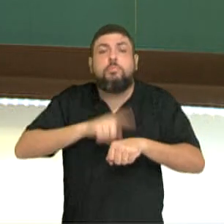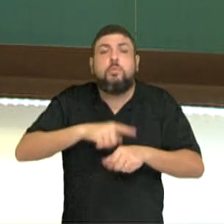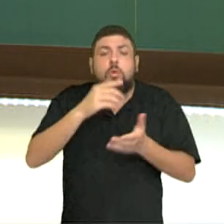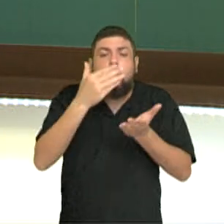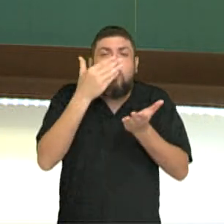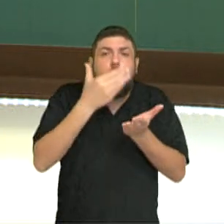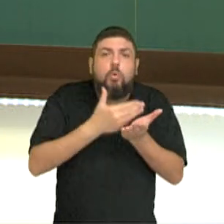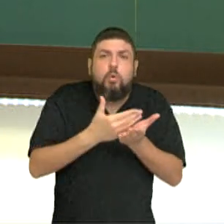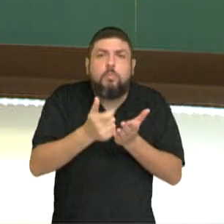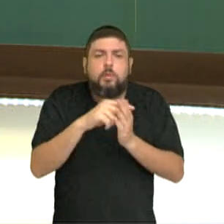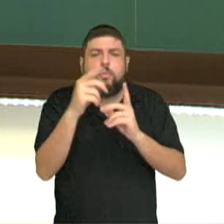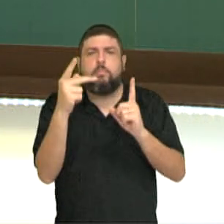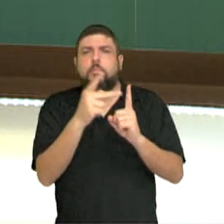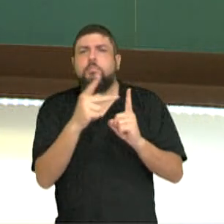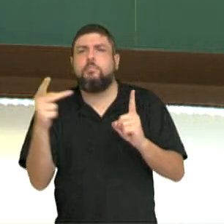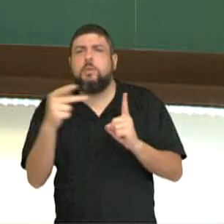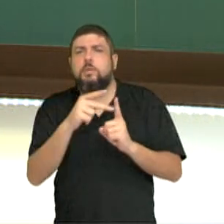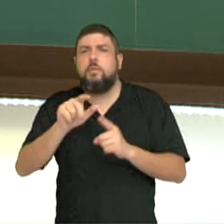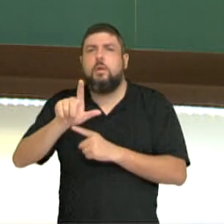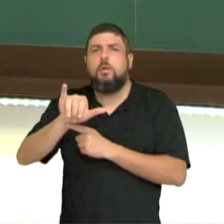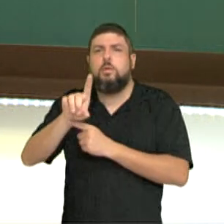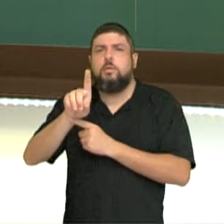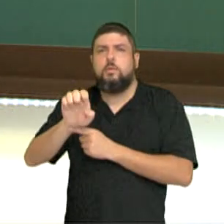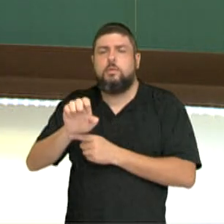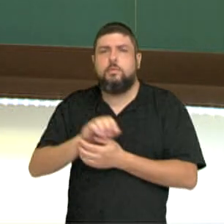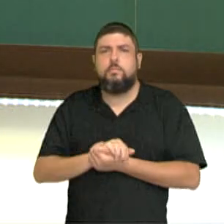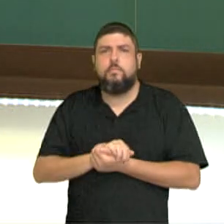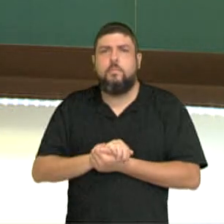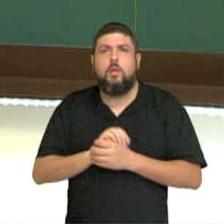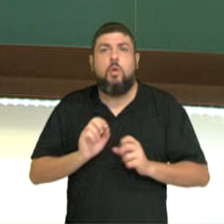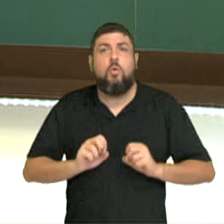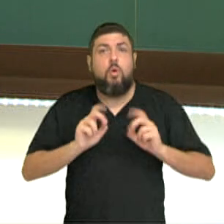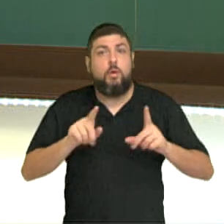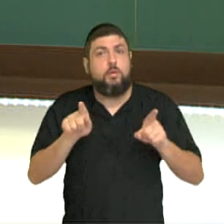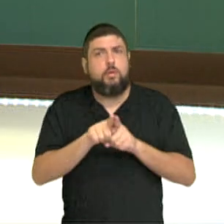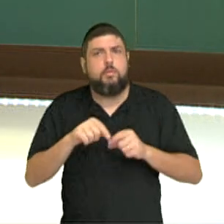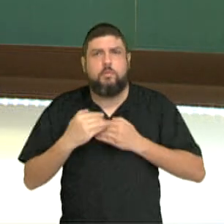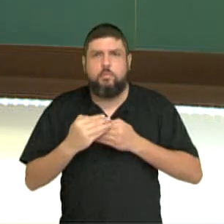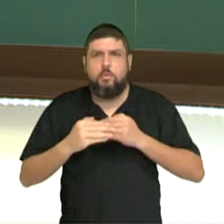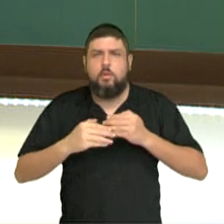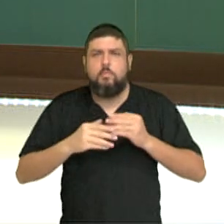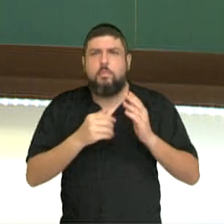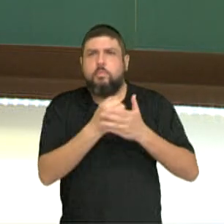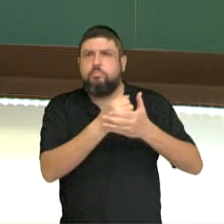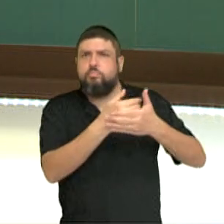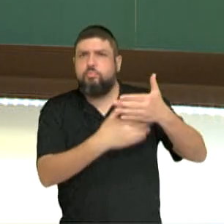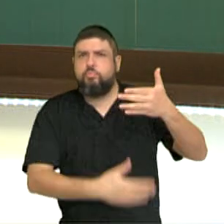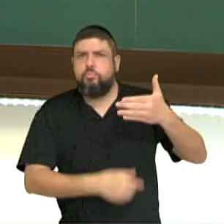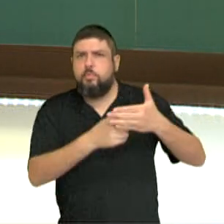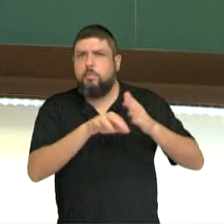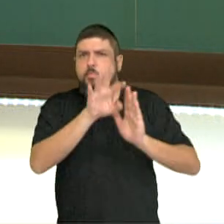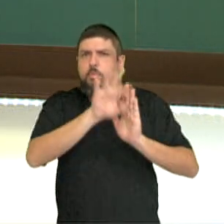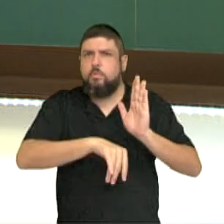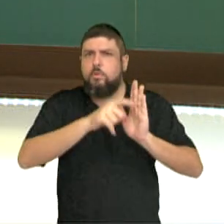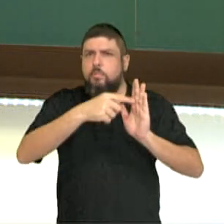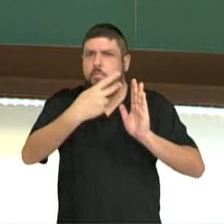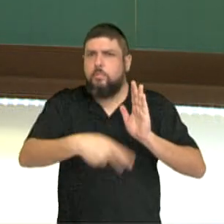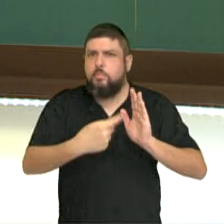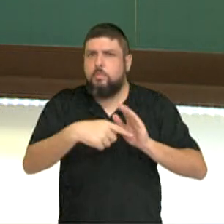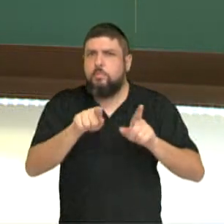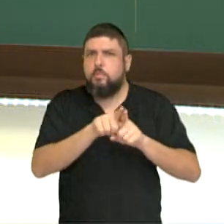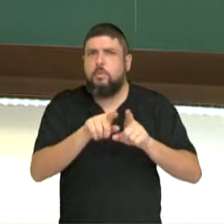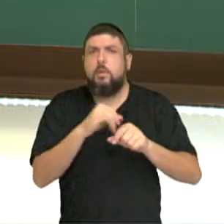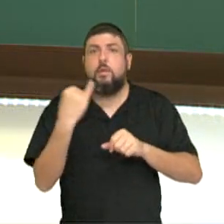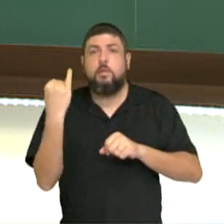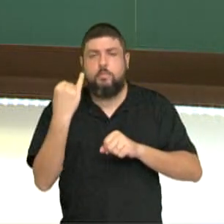parágrafo. Com certeza, o decorrer da notícia é também importante, né? Mas o primeiro parágrafo, ele precisa